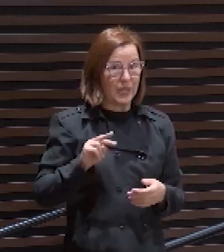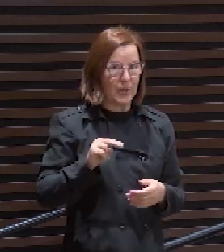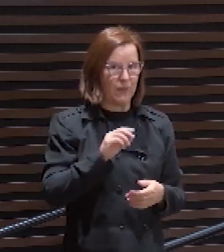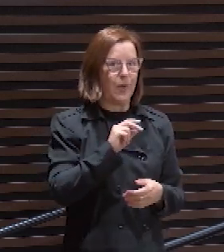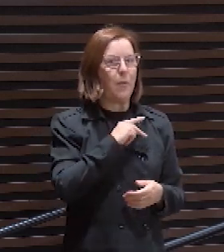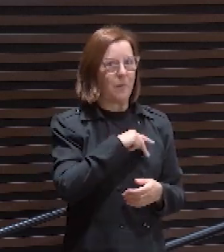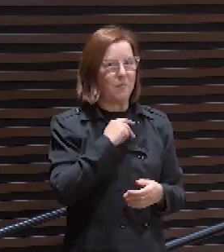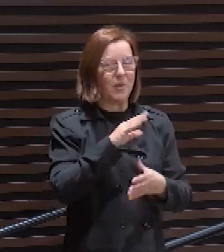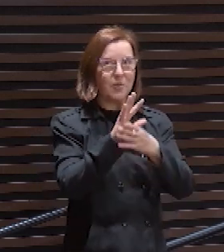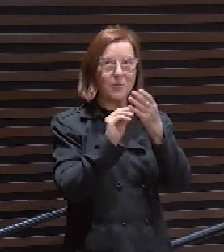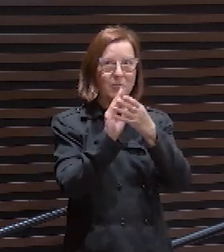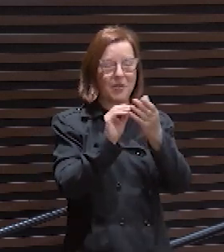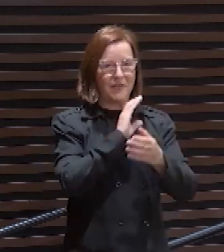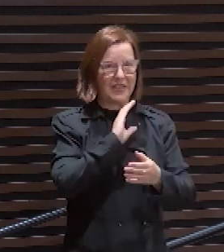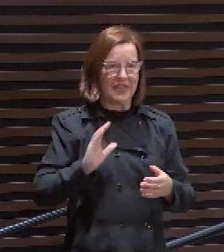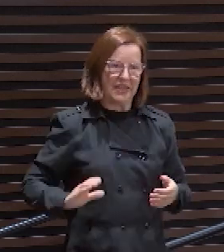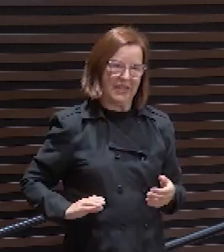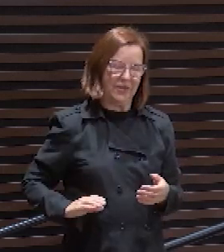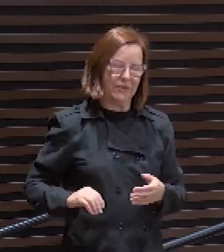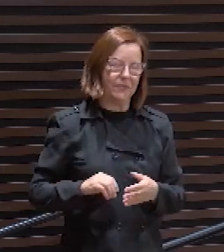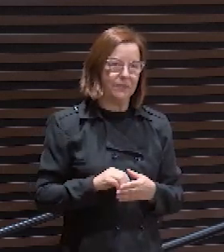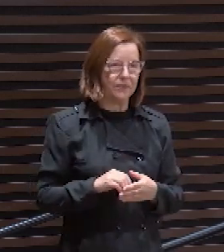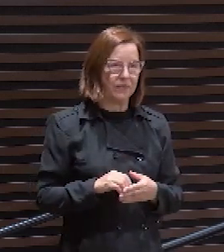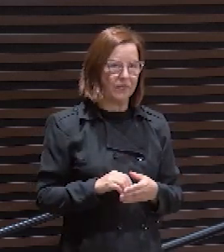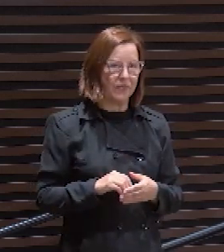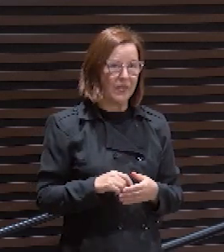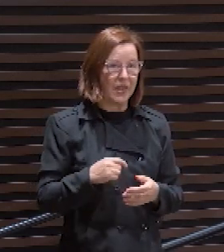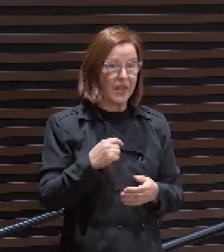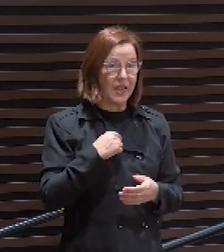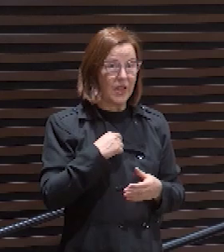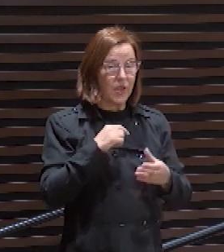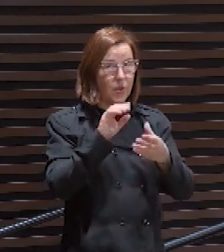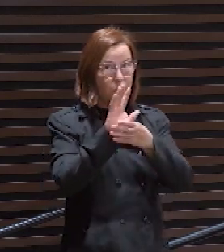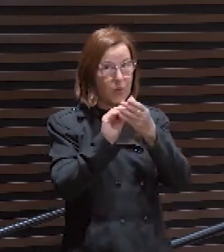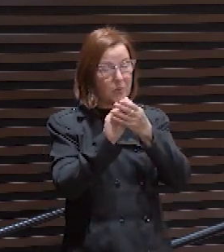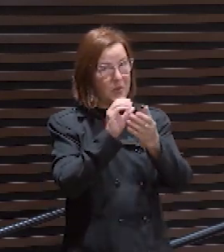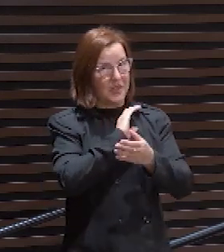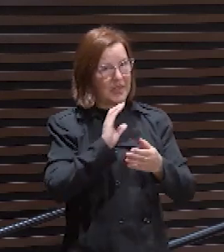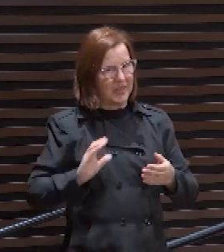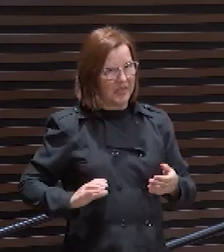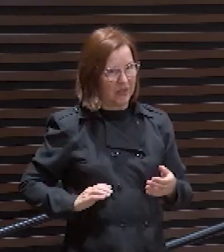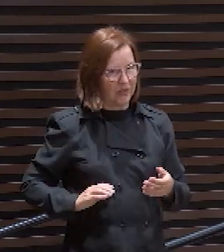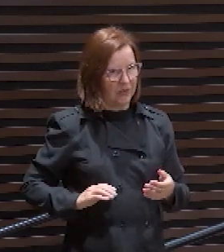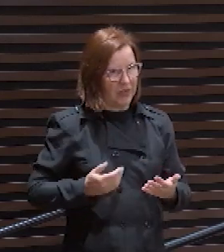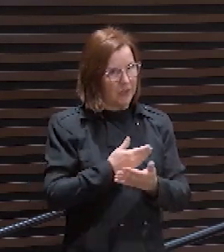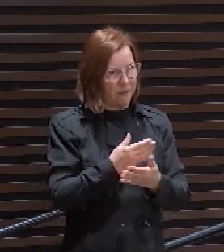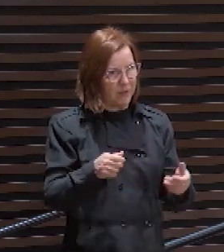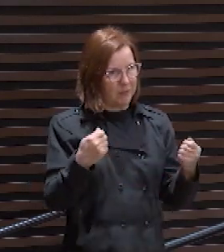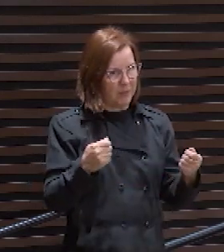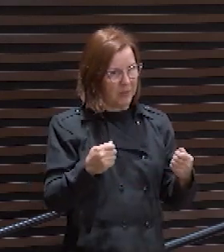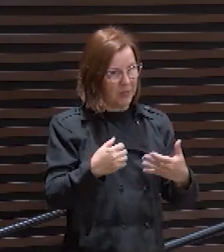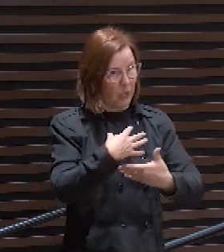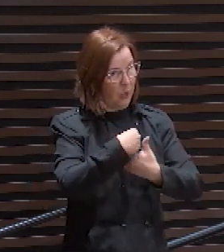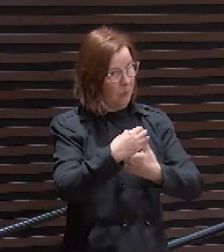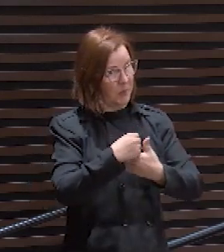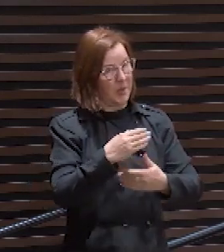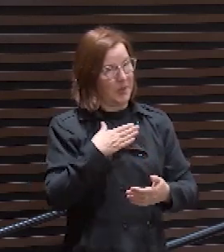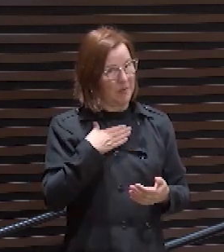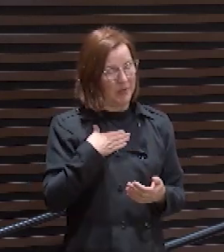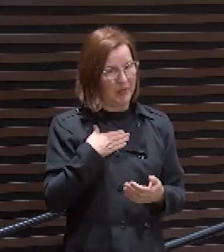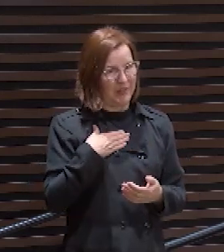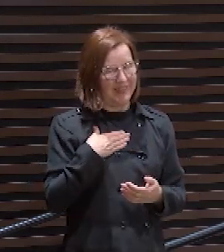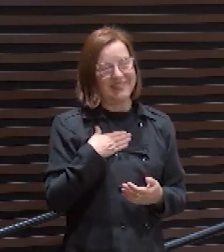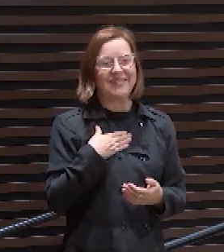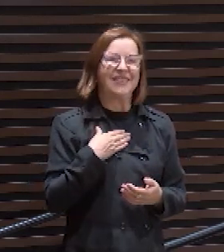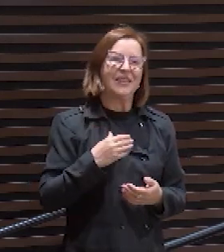Cristo. Ou seja, ele basicamente fala, eu imito a Cristo, ou seja, também me imitem, porque se vocês me imitarem, também imitarão a